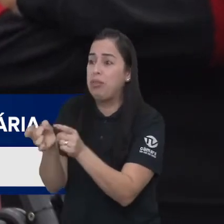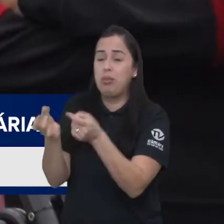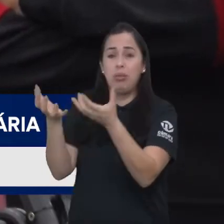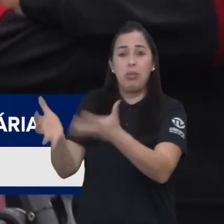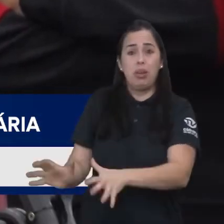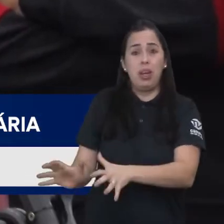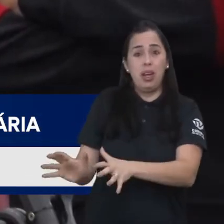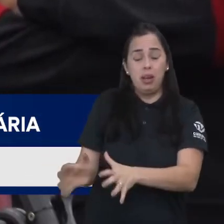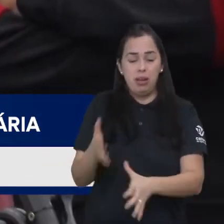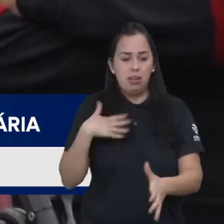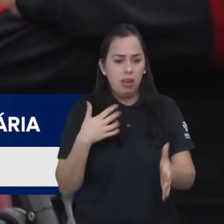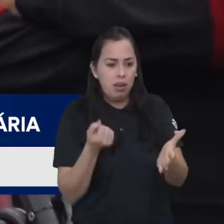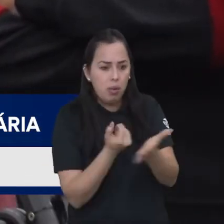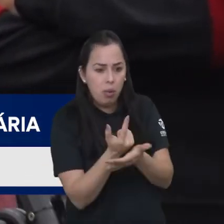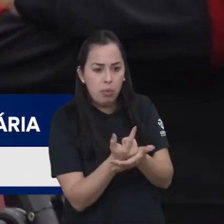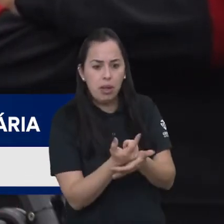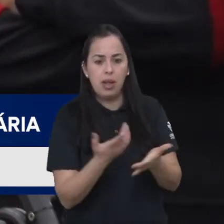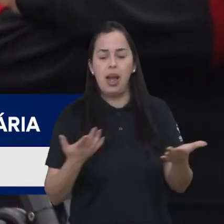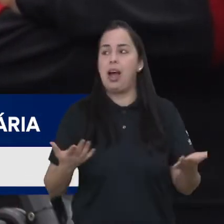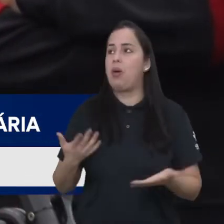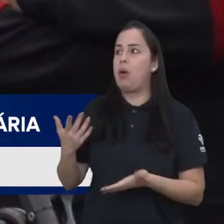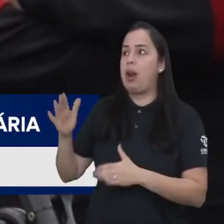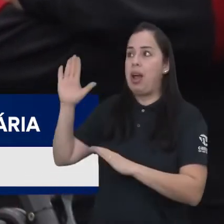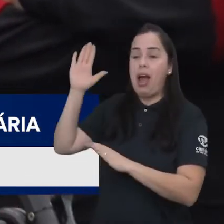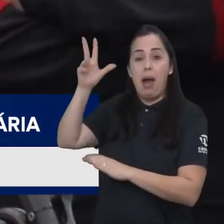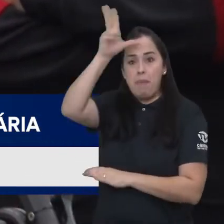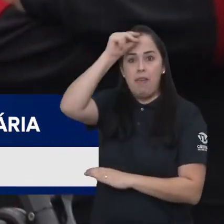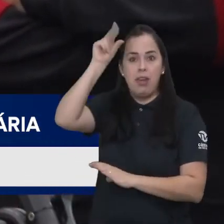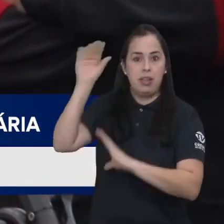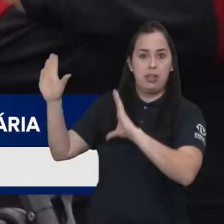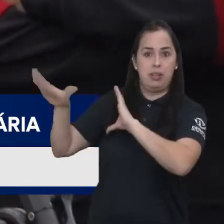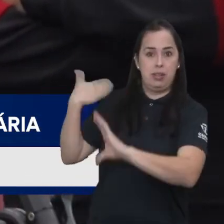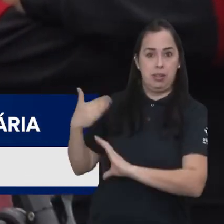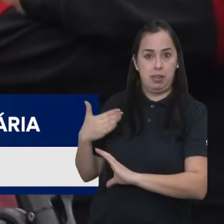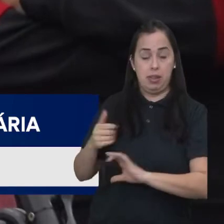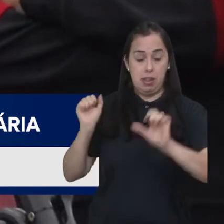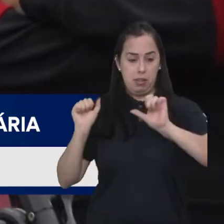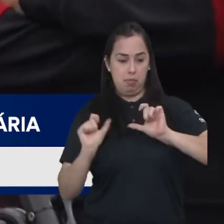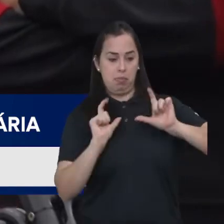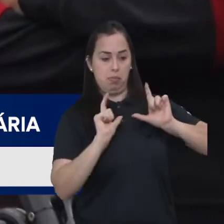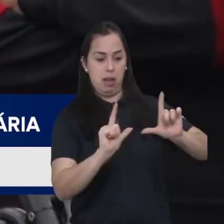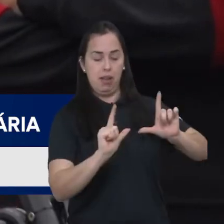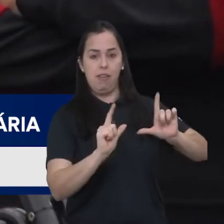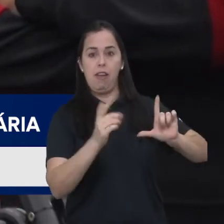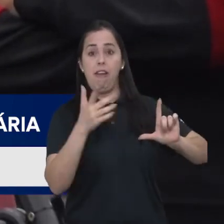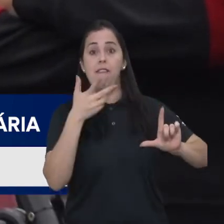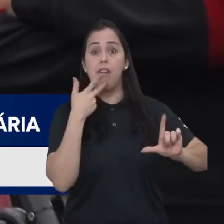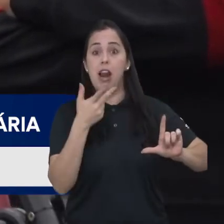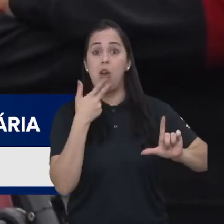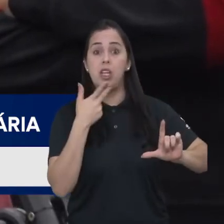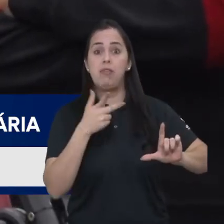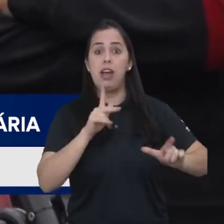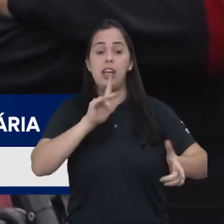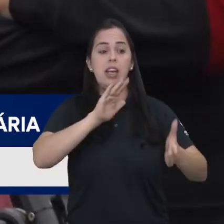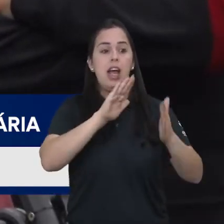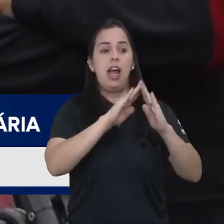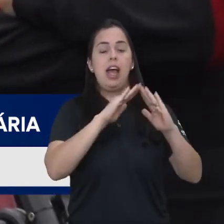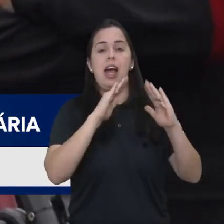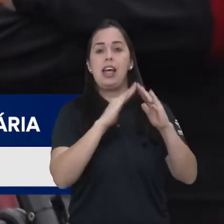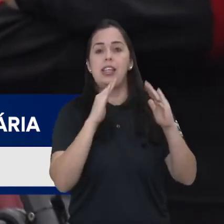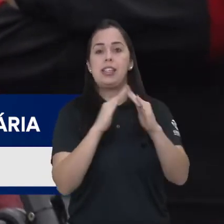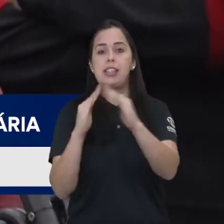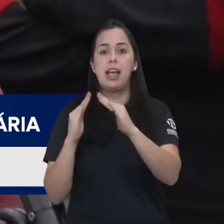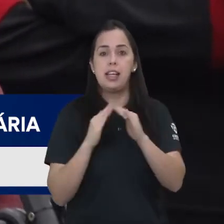infelizmente, ameaça e feitura é todo dia. Hoje mesmo, acabaram de mandar uma mensagem porque já colocaram um papel lá de demolição numa casa lá. Hoje mesmo.